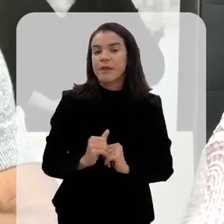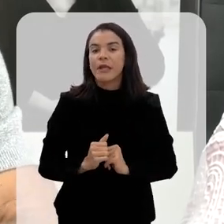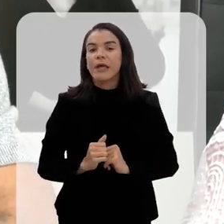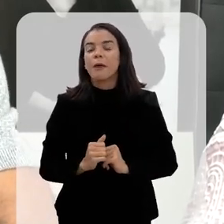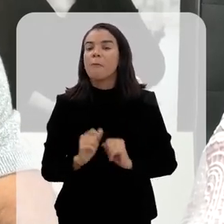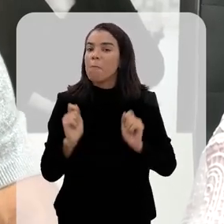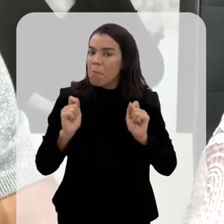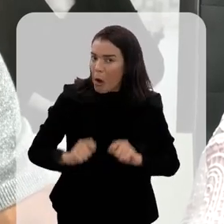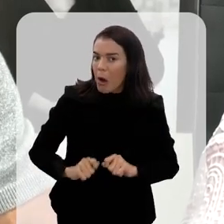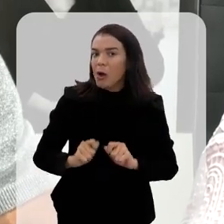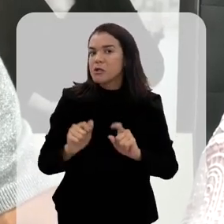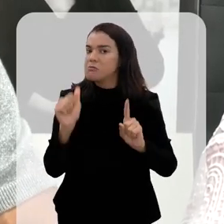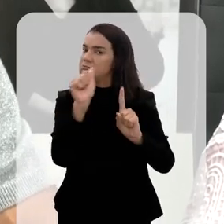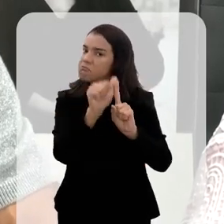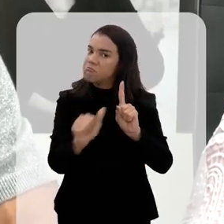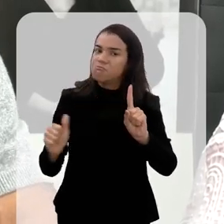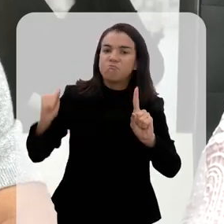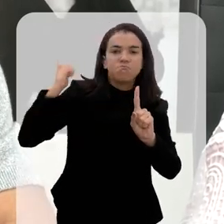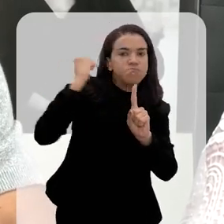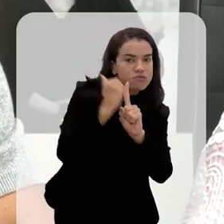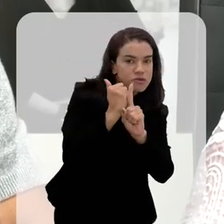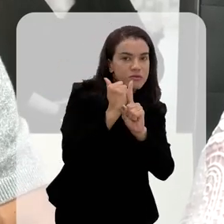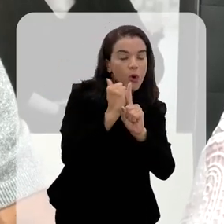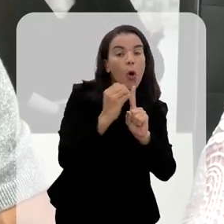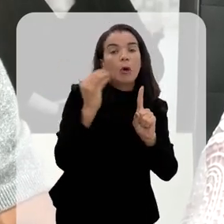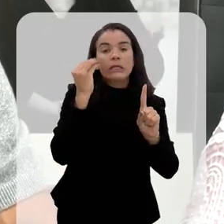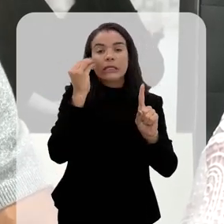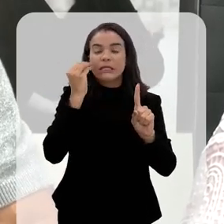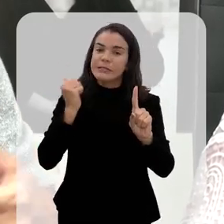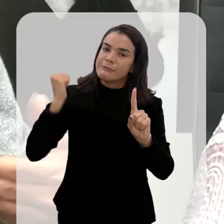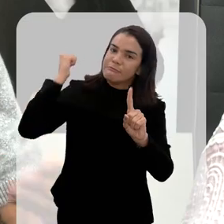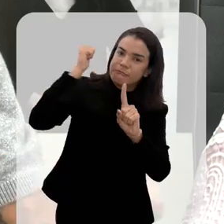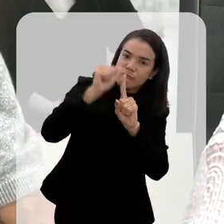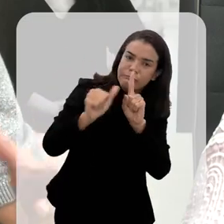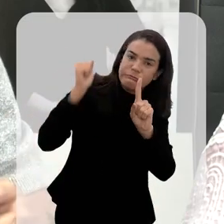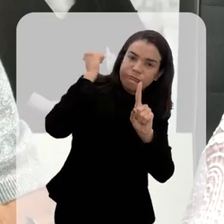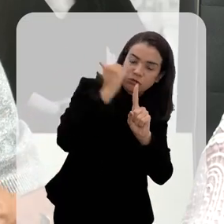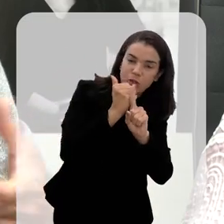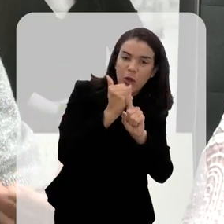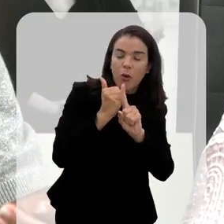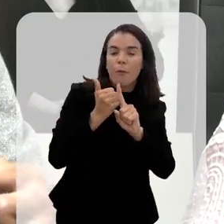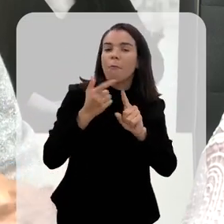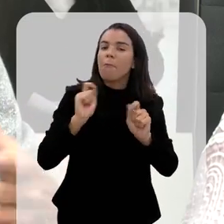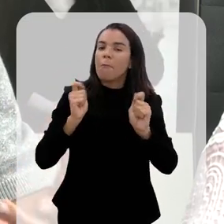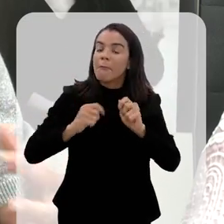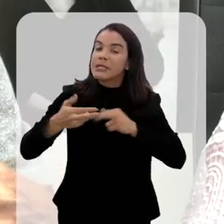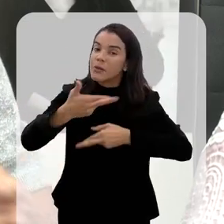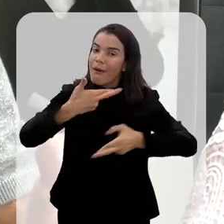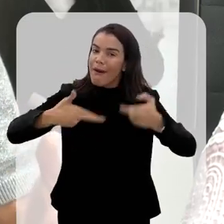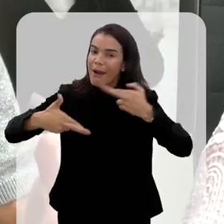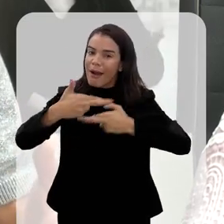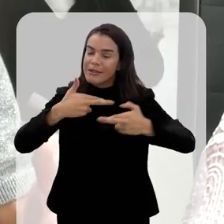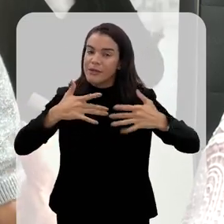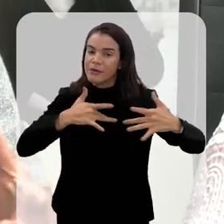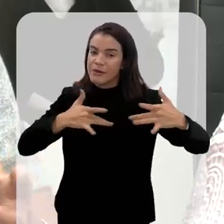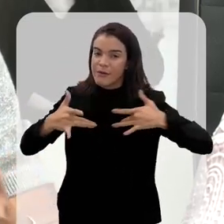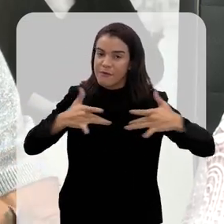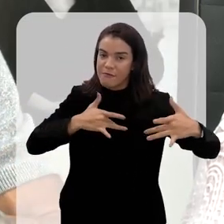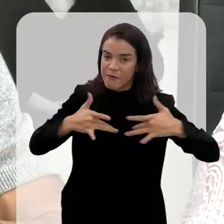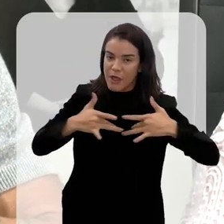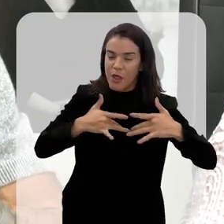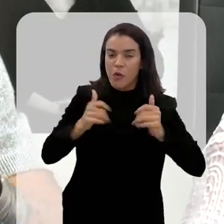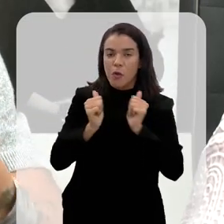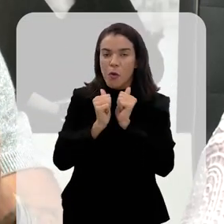A pessoa já comete um feminicídio ou uma tentativa de feminicídio. Não precisa ter uma relação íntima de afeto,